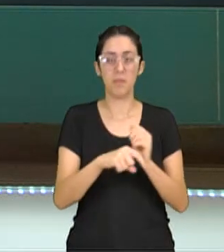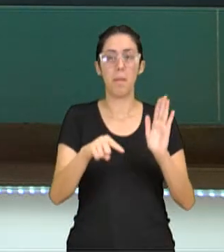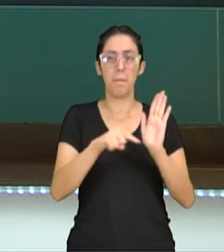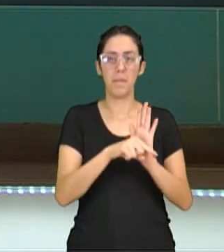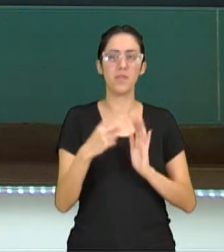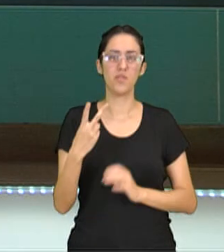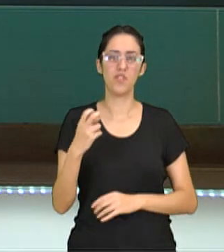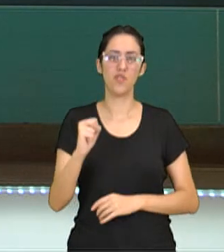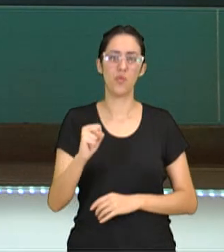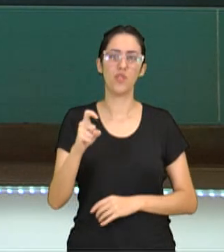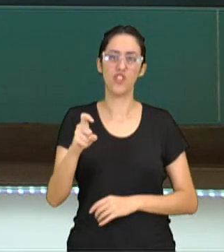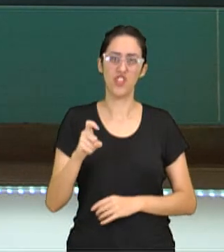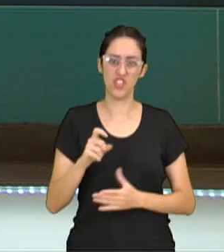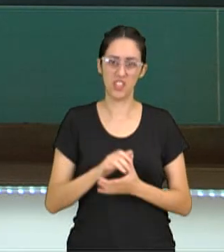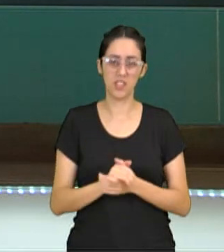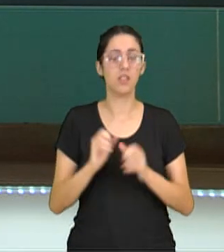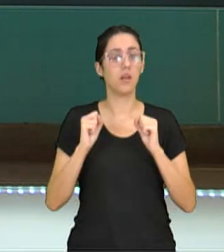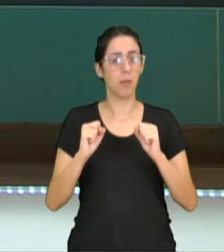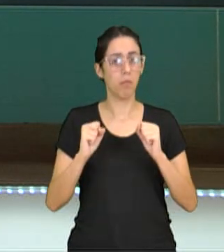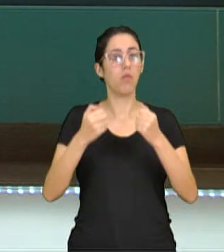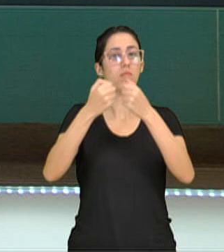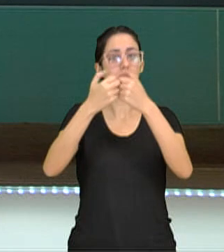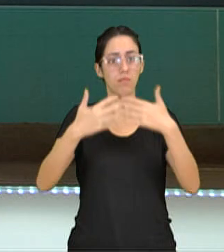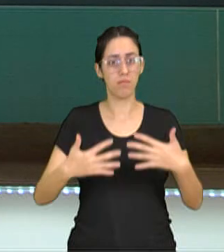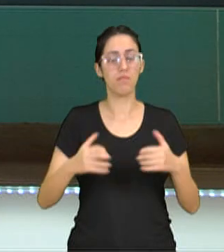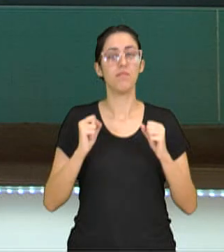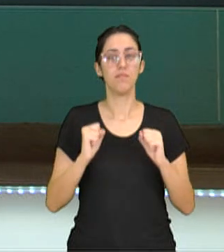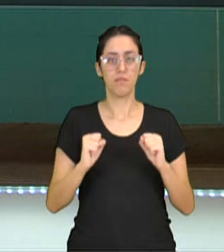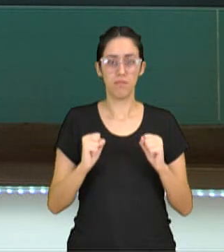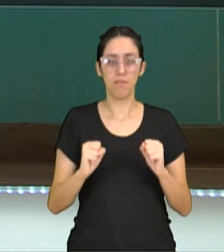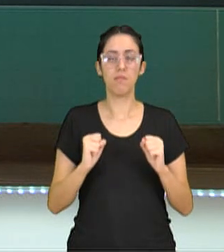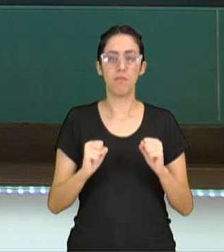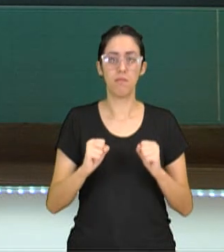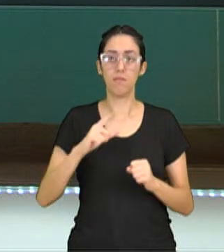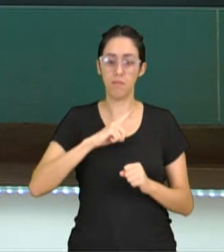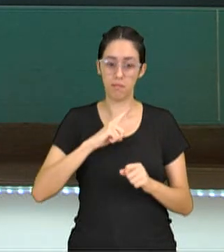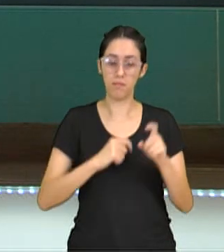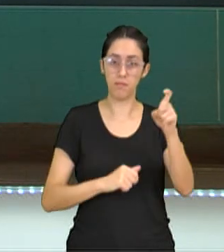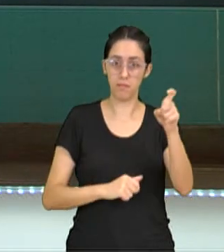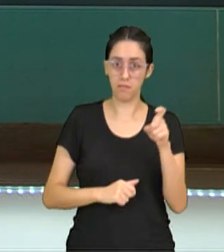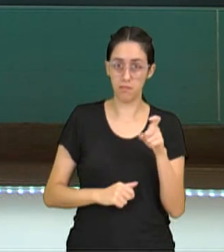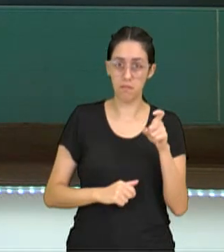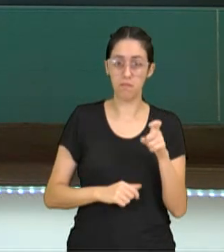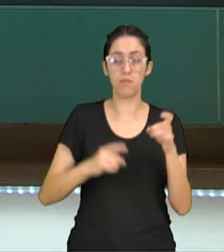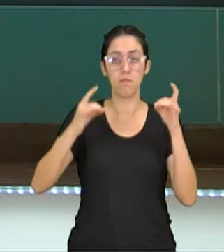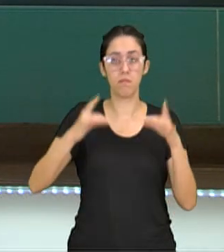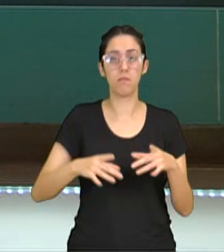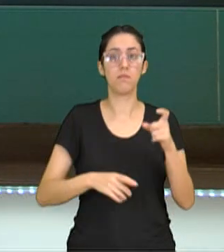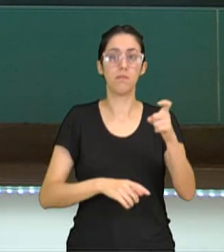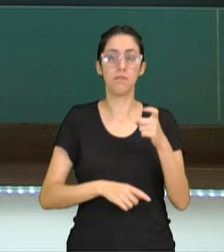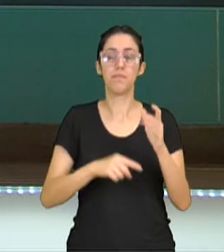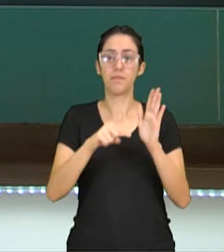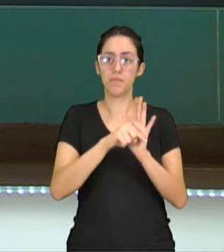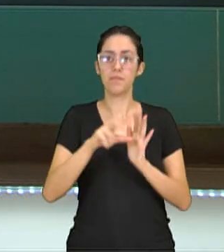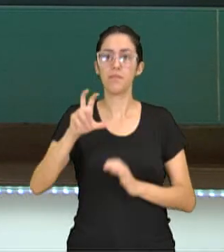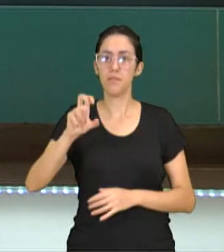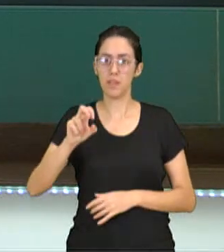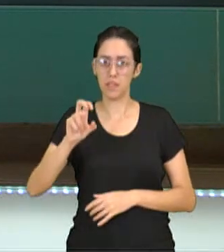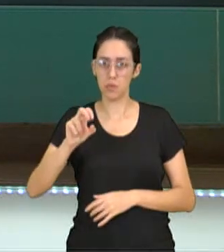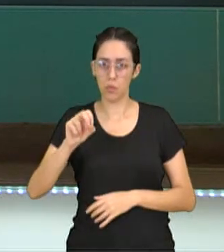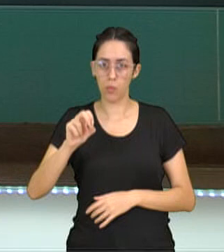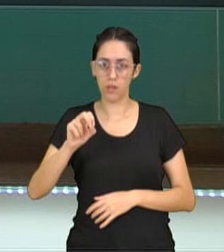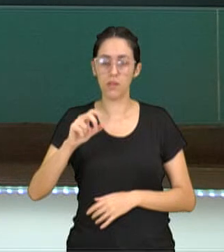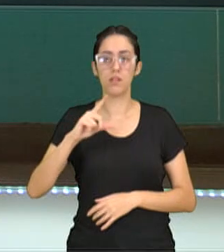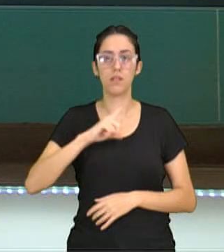28x. E posso fazer a fatoração por agrupamento, ó. Coloco o x em evidência, sobra x menos 50. Aqui, de novo,